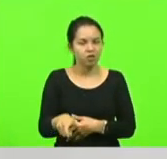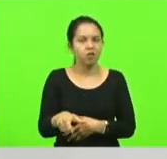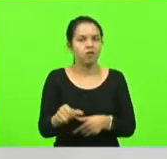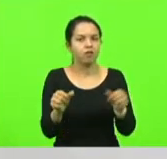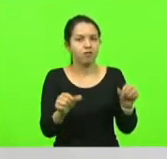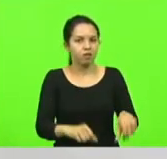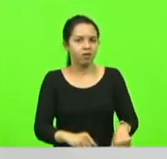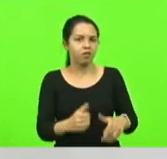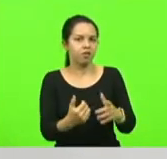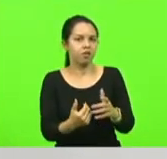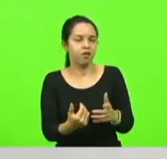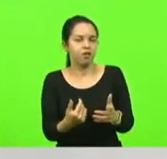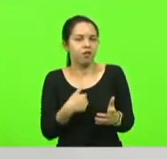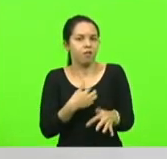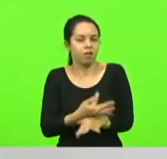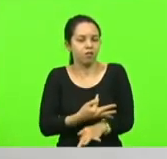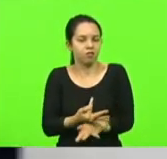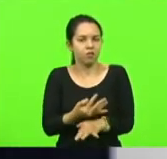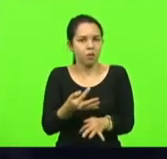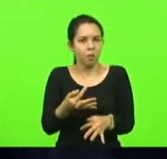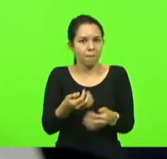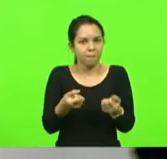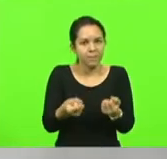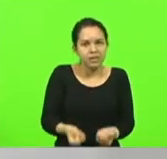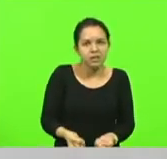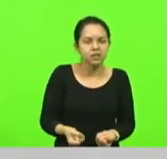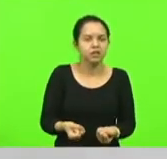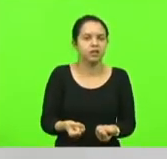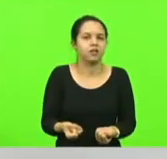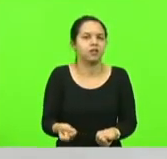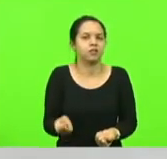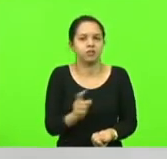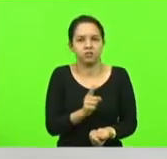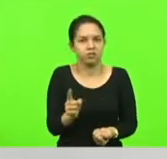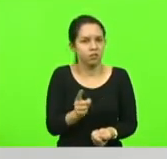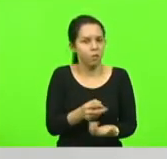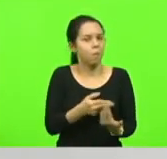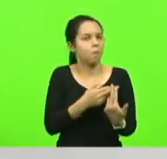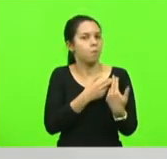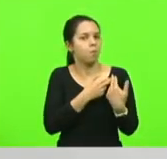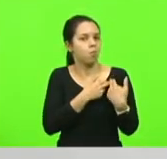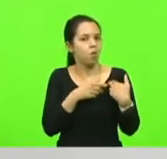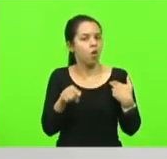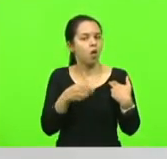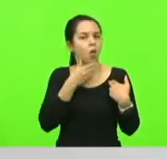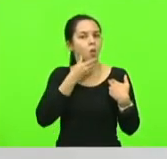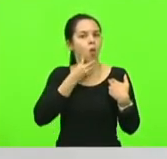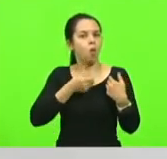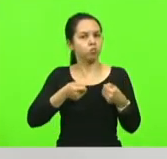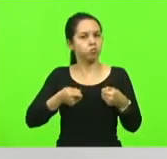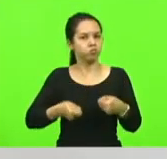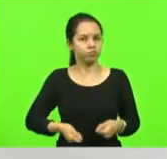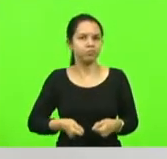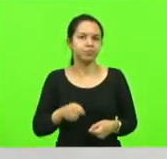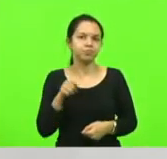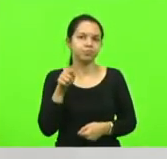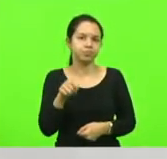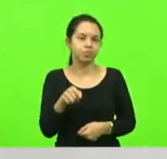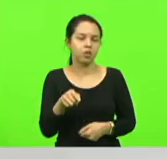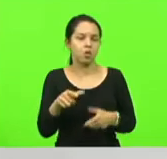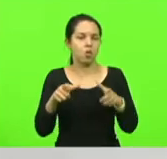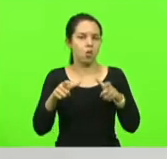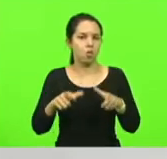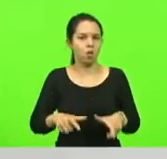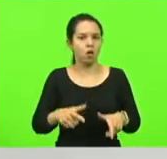a pressão, né, Davi Alcolumbre? Não aguentou a pressão. Esse lugar aí é para macho, cara. Esse lugar aí é